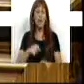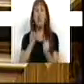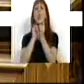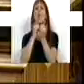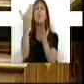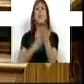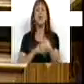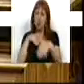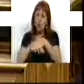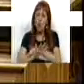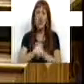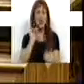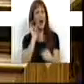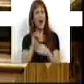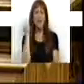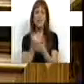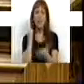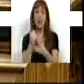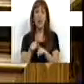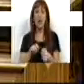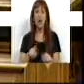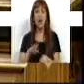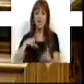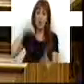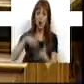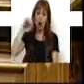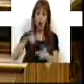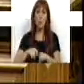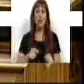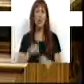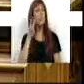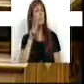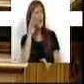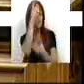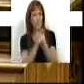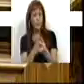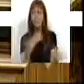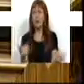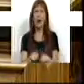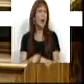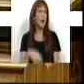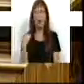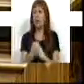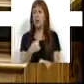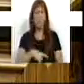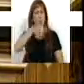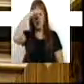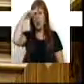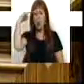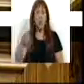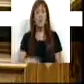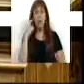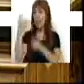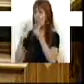papel, dos faxes, das cartas registadas e das fotocópias. Consultar processos passou a ser uma tarefa tão difícil